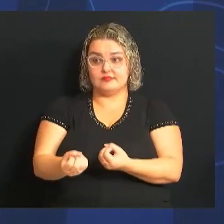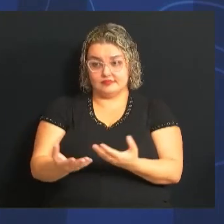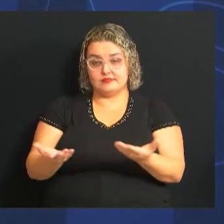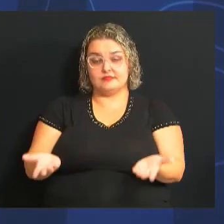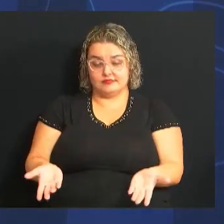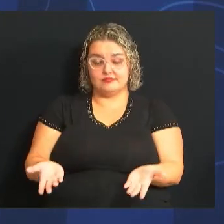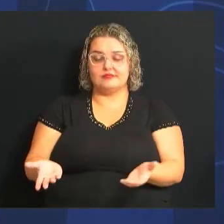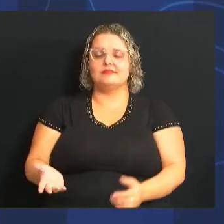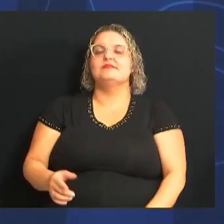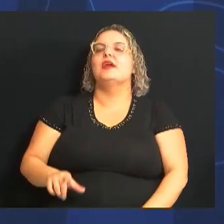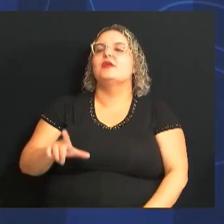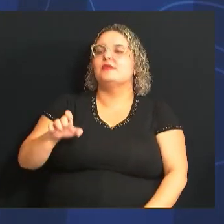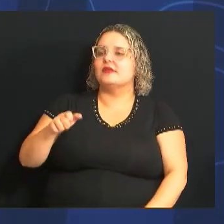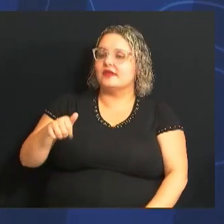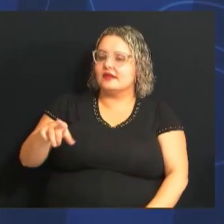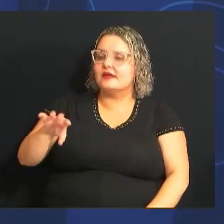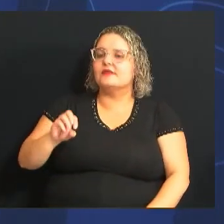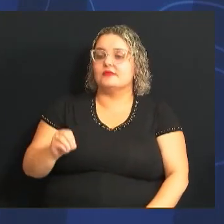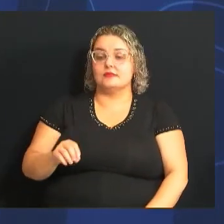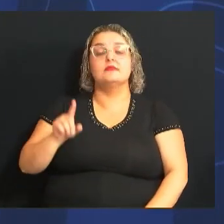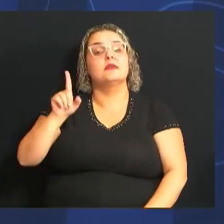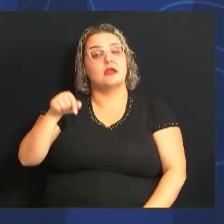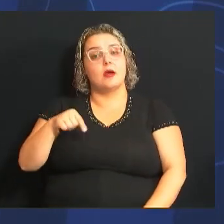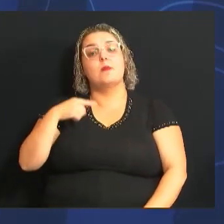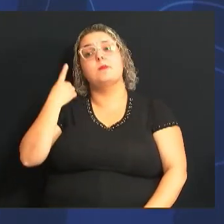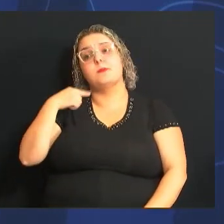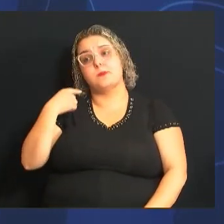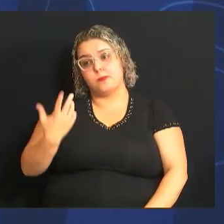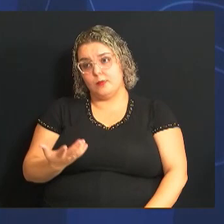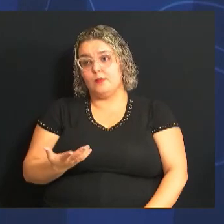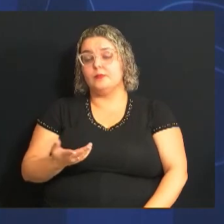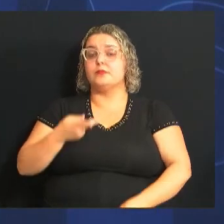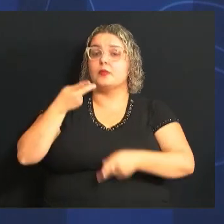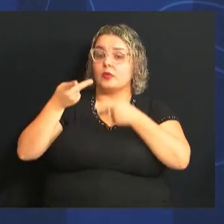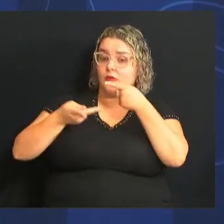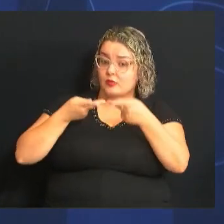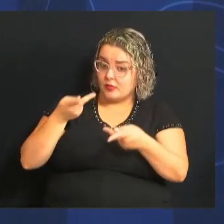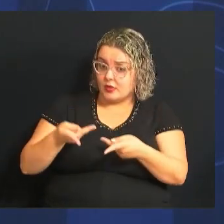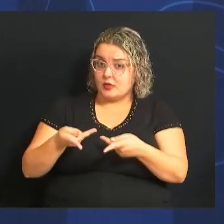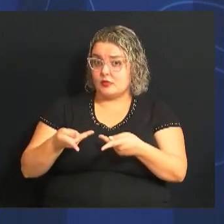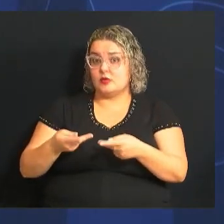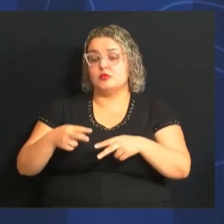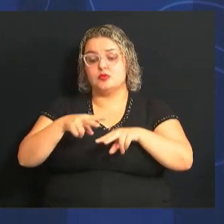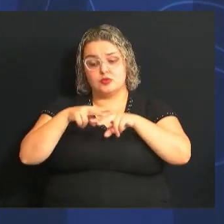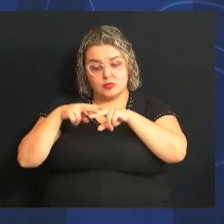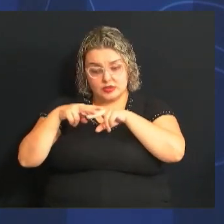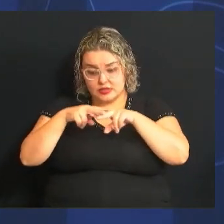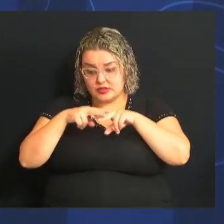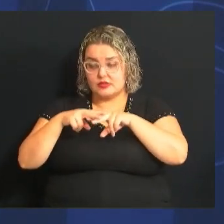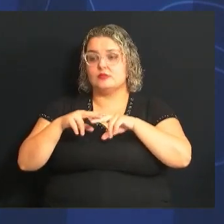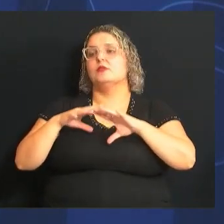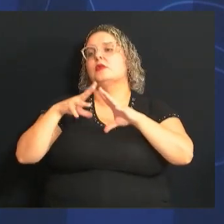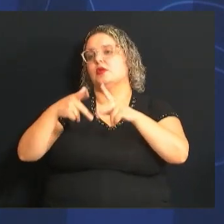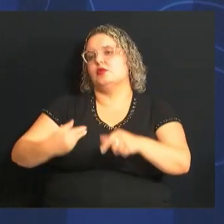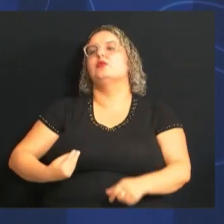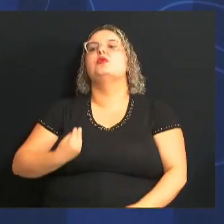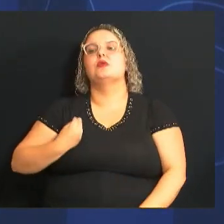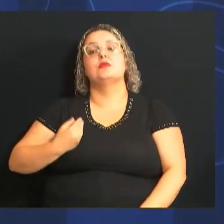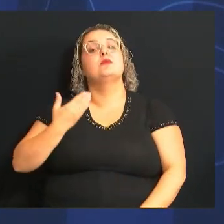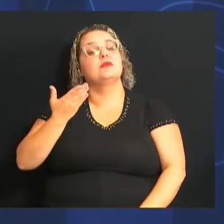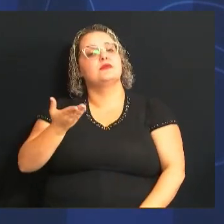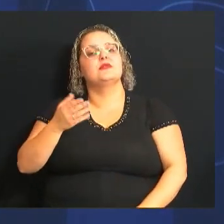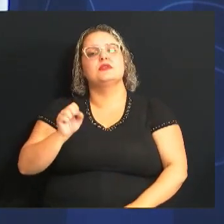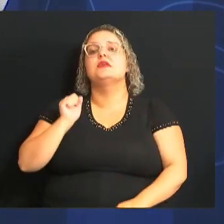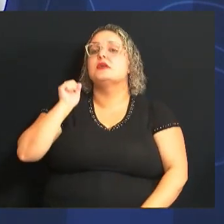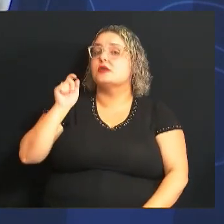para o Leandro Nagliatti, ele que é advogado, falando então sobre essa revisão para toda a vida então, para você que é